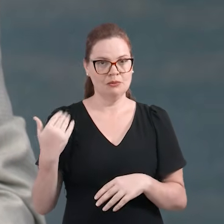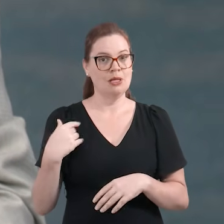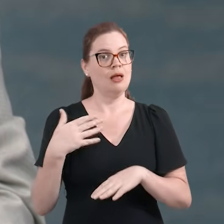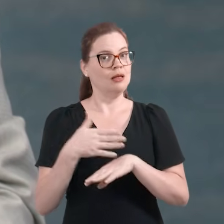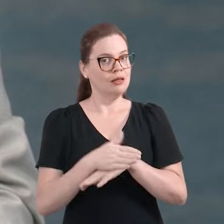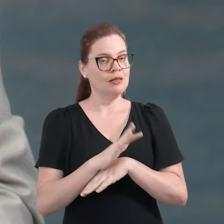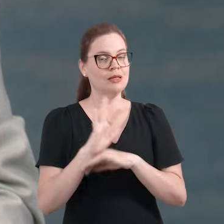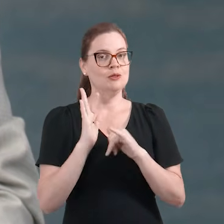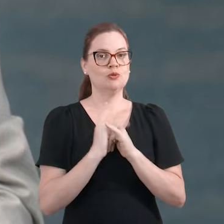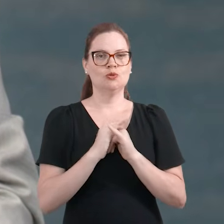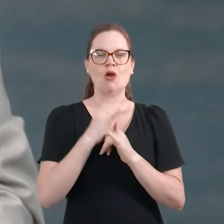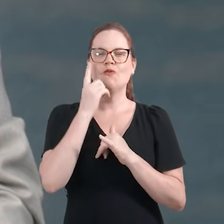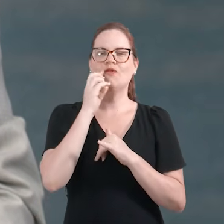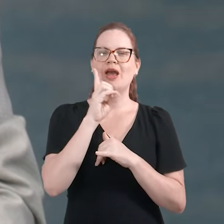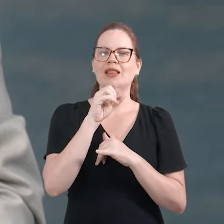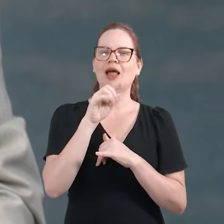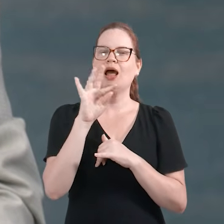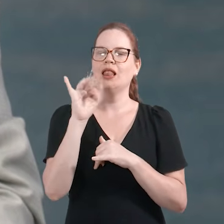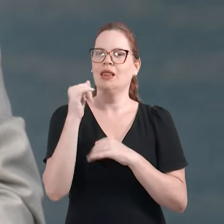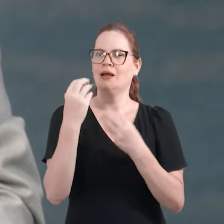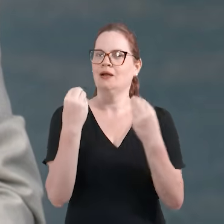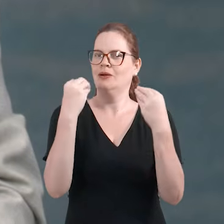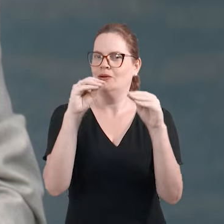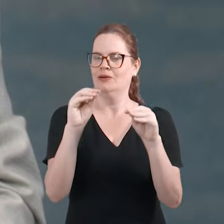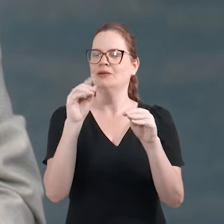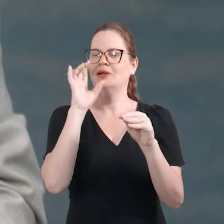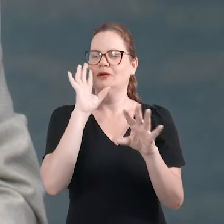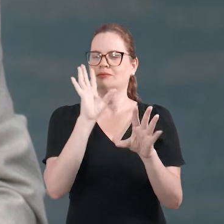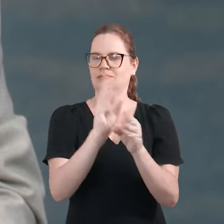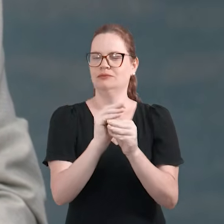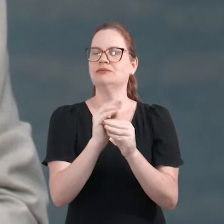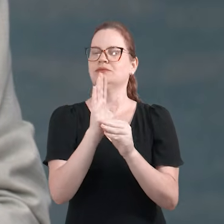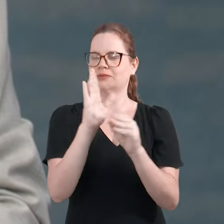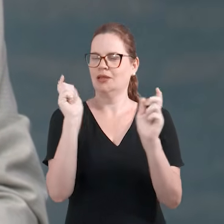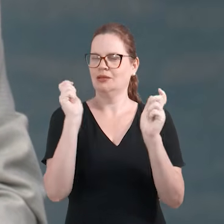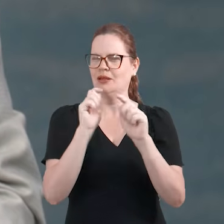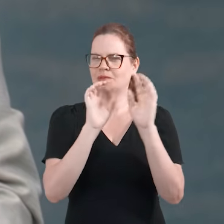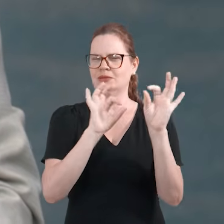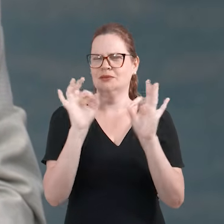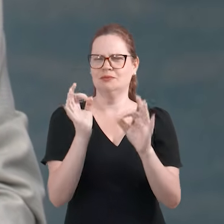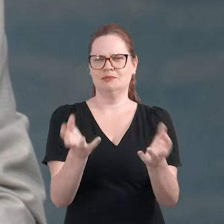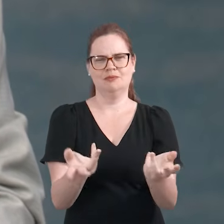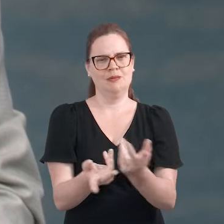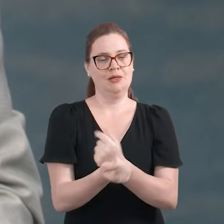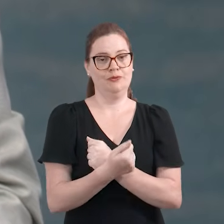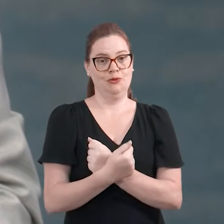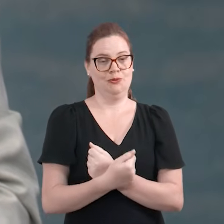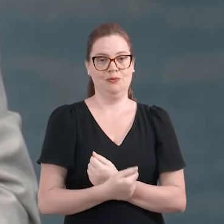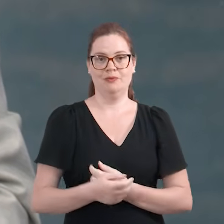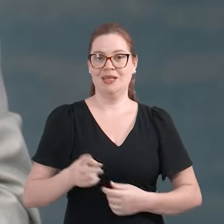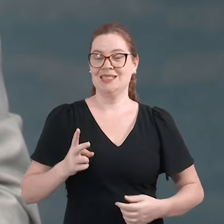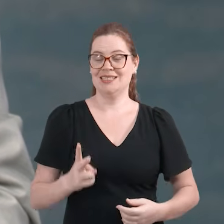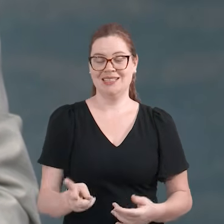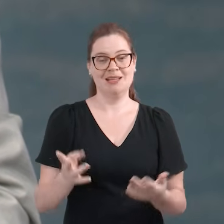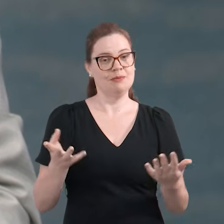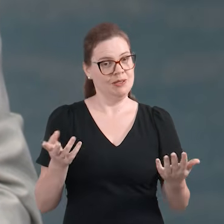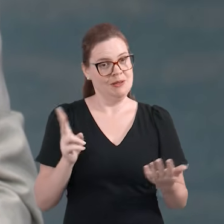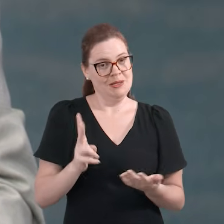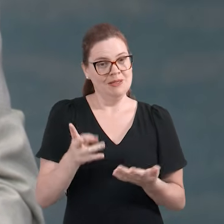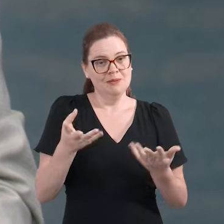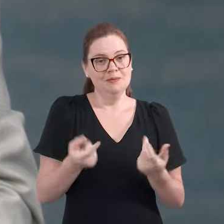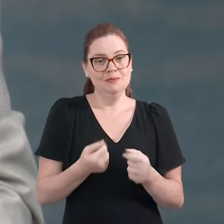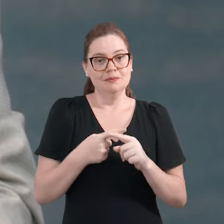no YouTube, pega pela data do programa, assiste. Foi maravilhoso, sempre é, né? Mas foi